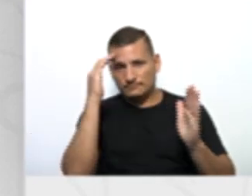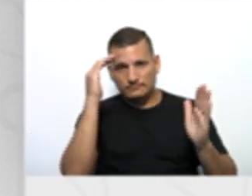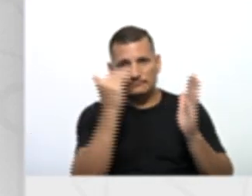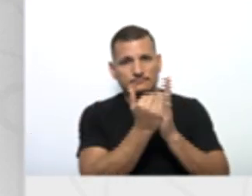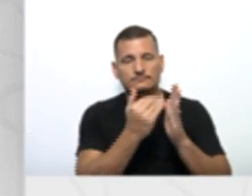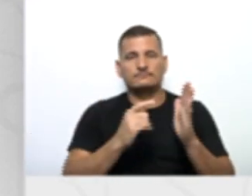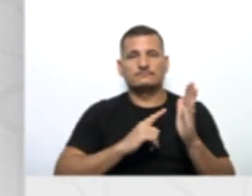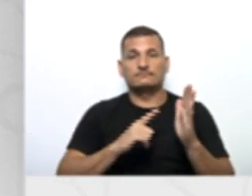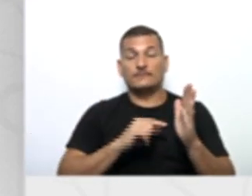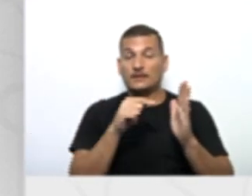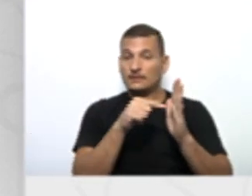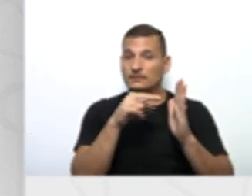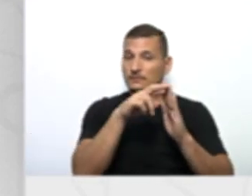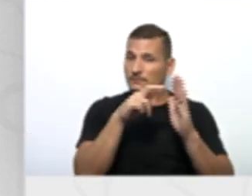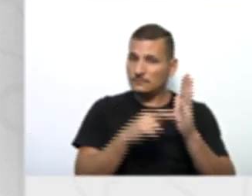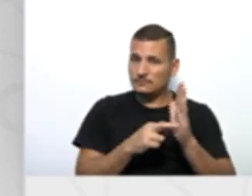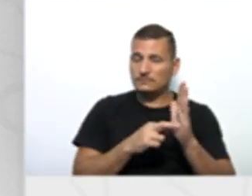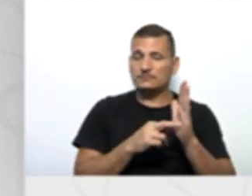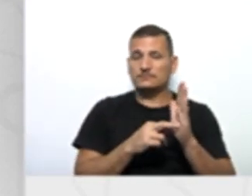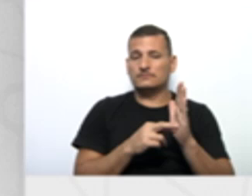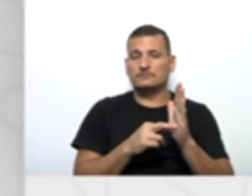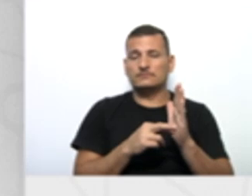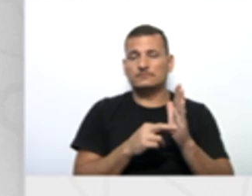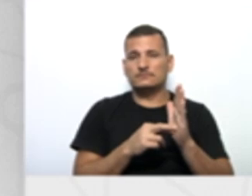e essas normas, elas estão